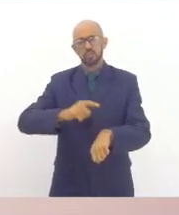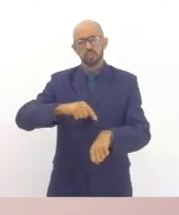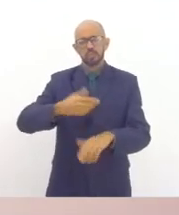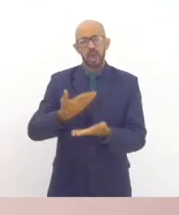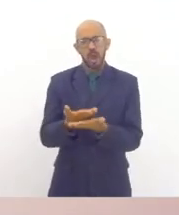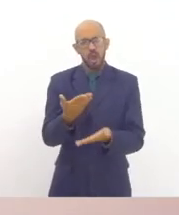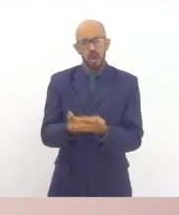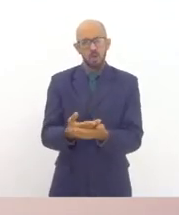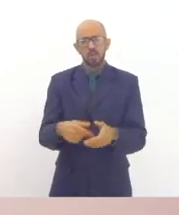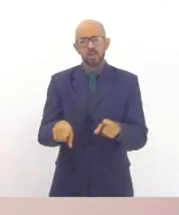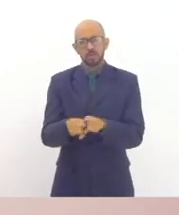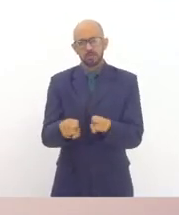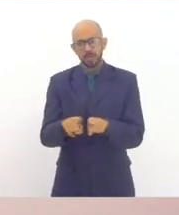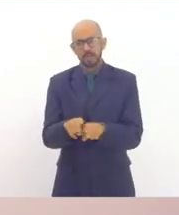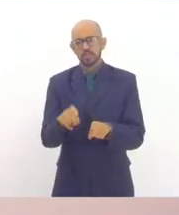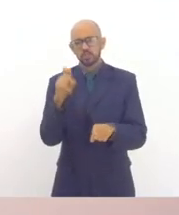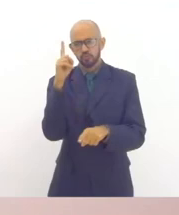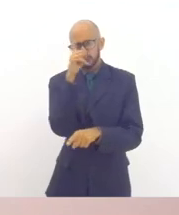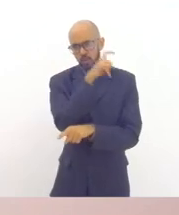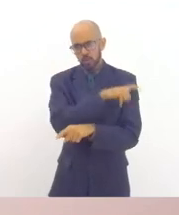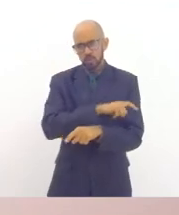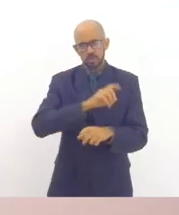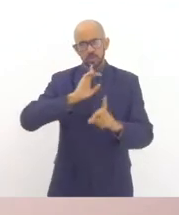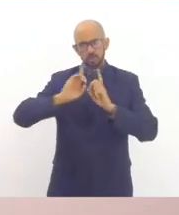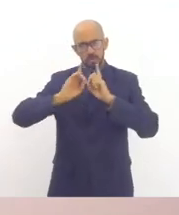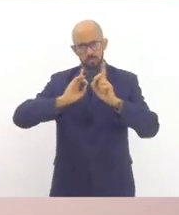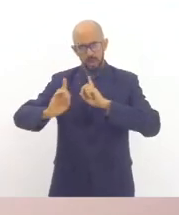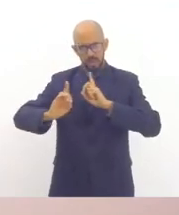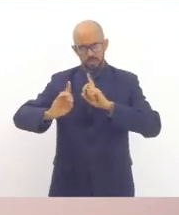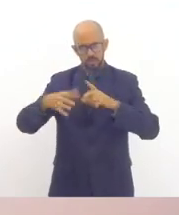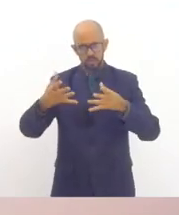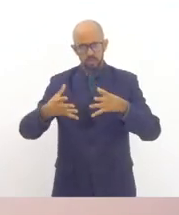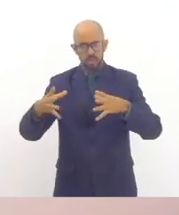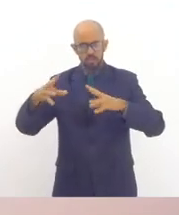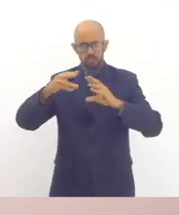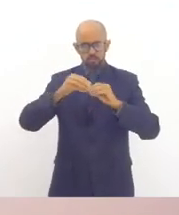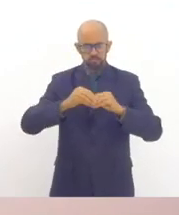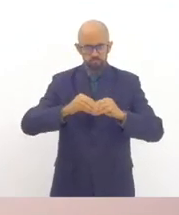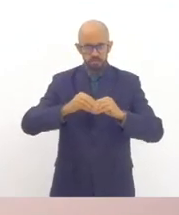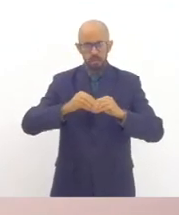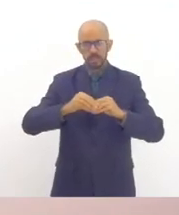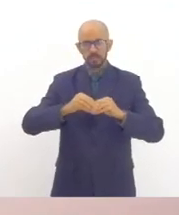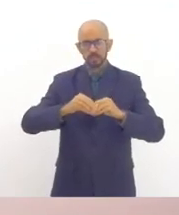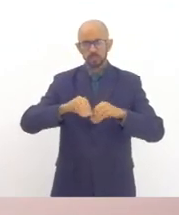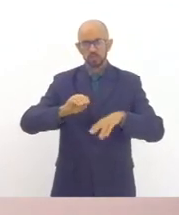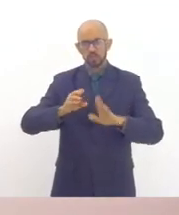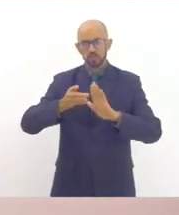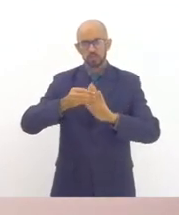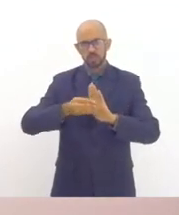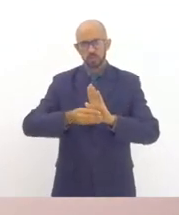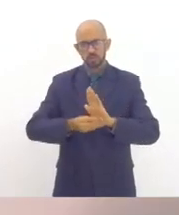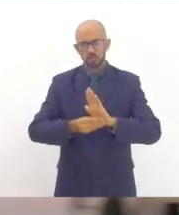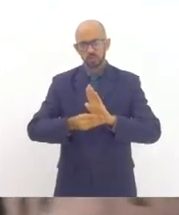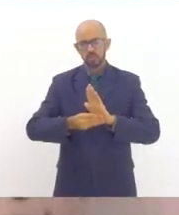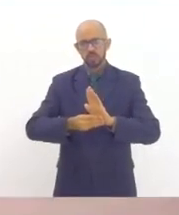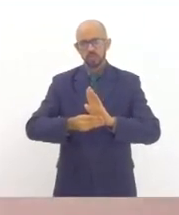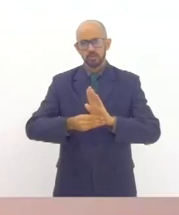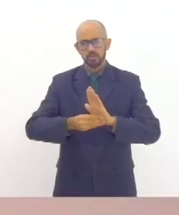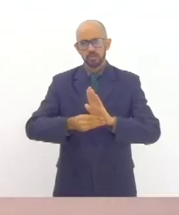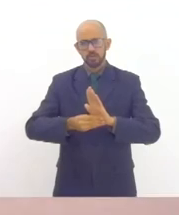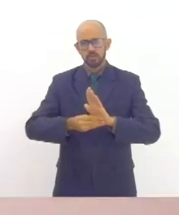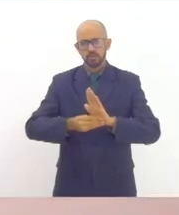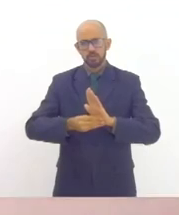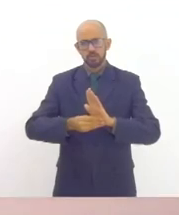nos dificultado o debate sobre a integração de conteúdos e questões e